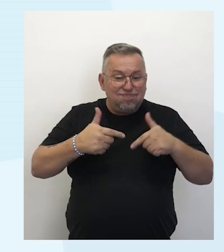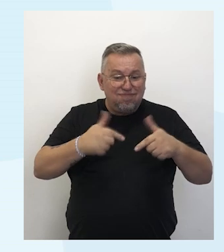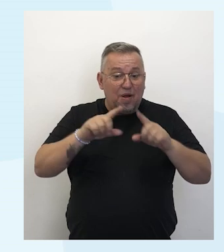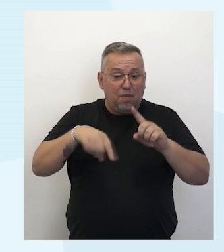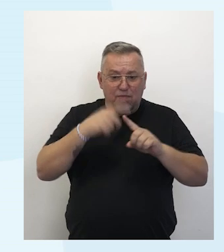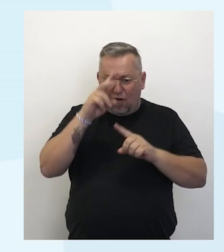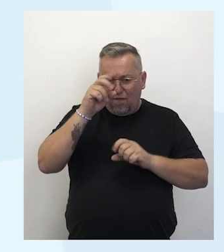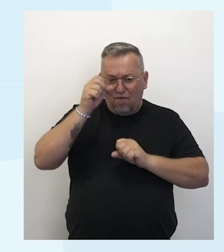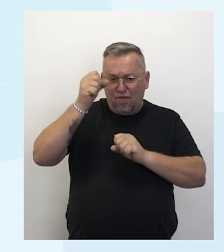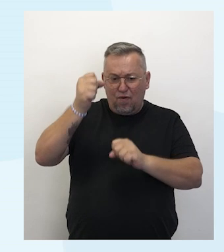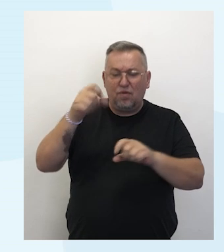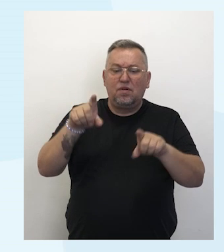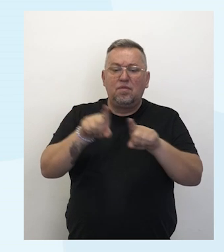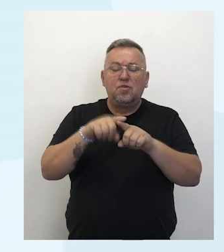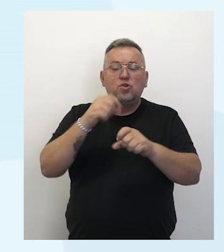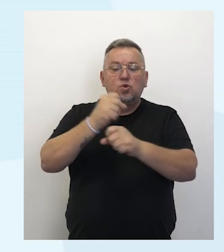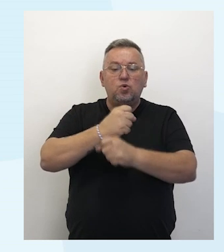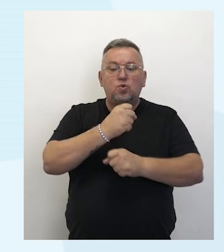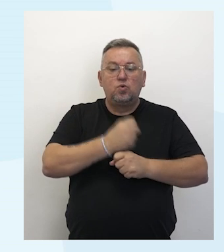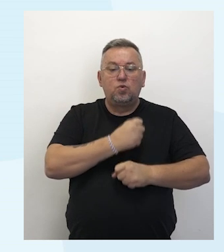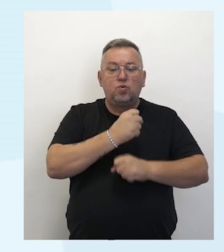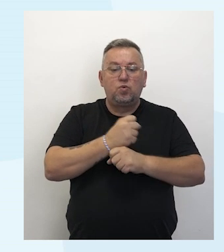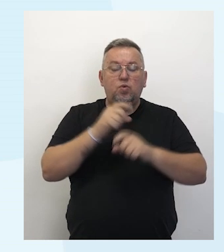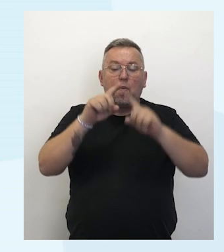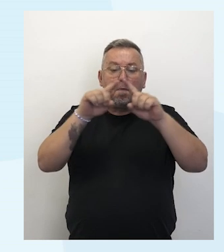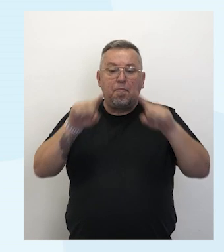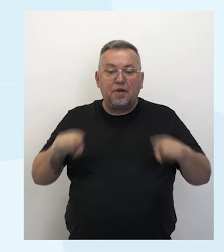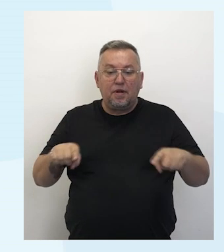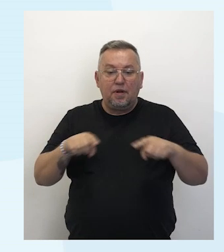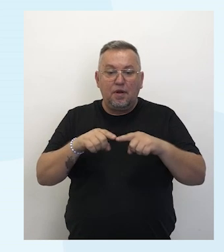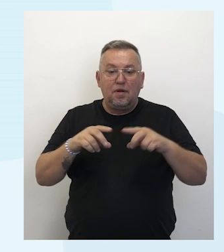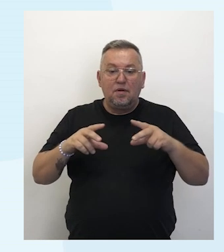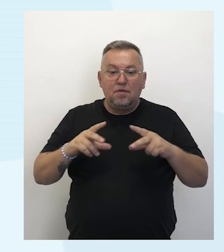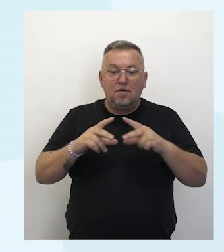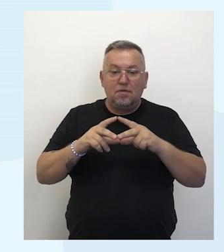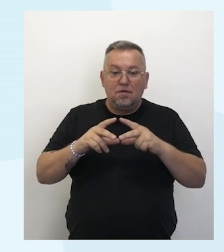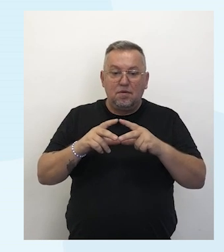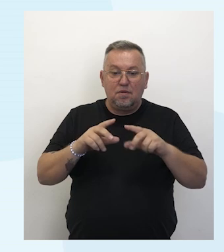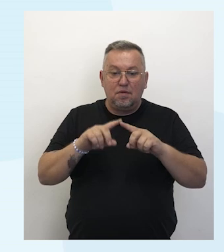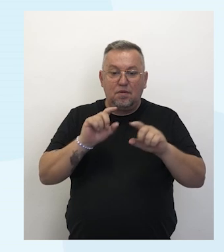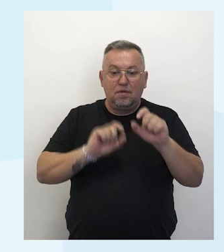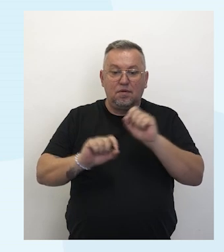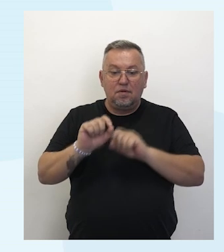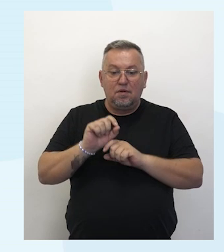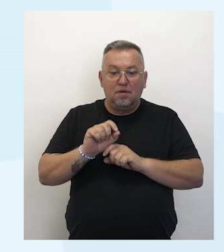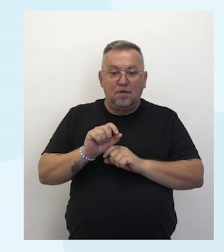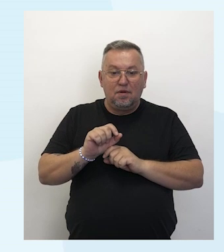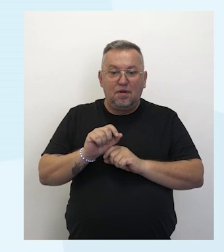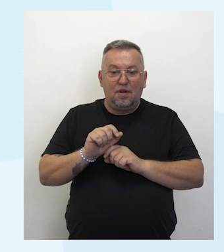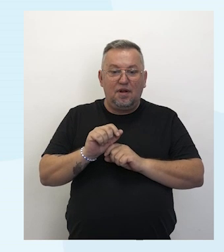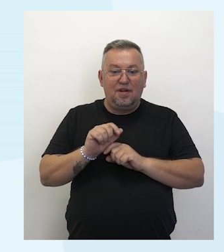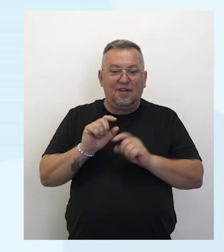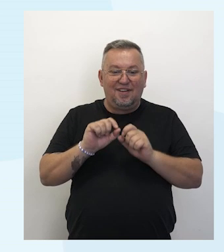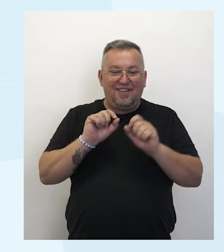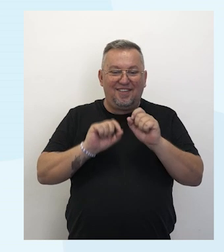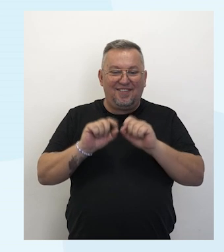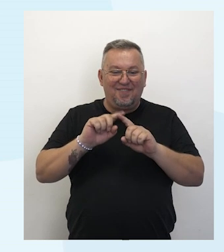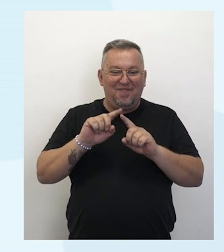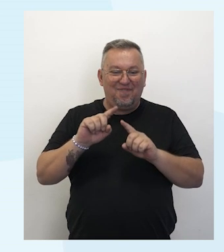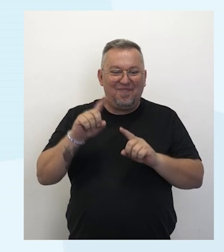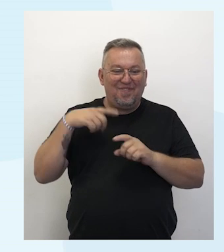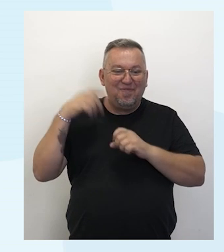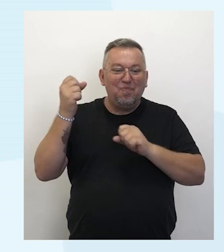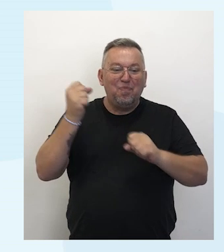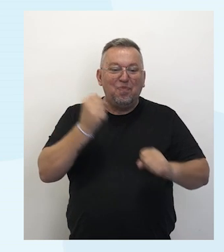poderosos. Construíram pirâmides, inclusive uma das maiores pirâmides, né? Não está no Egito, está ali no México. É a pirâmide